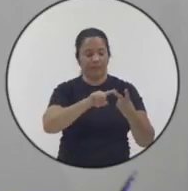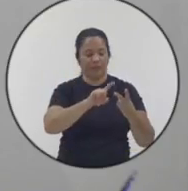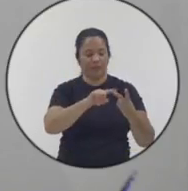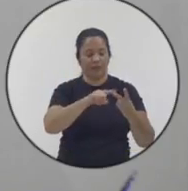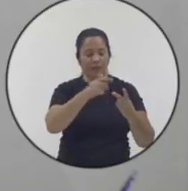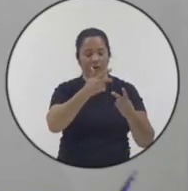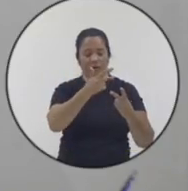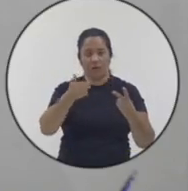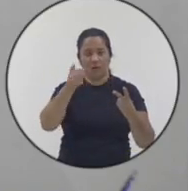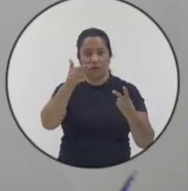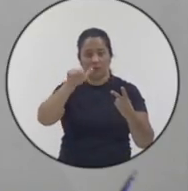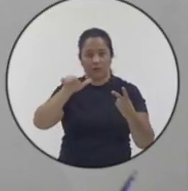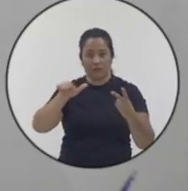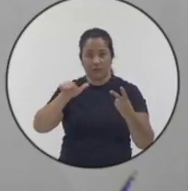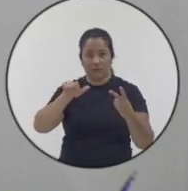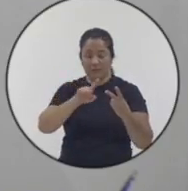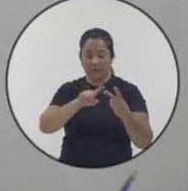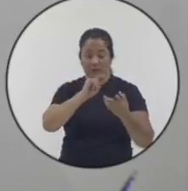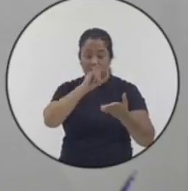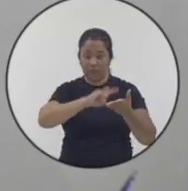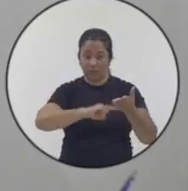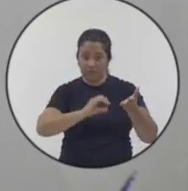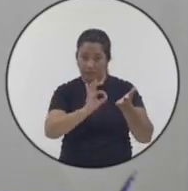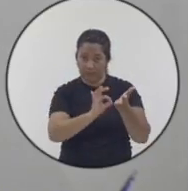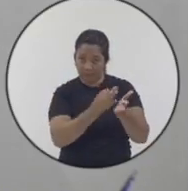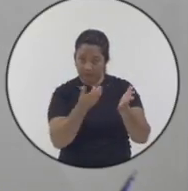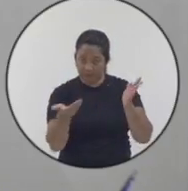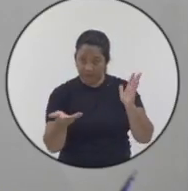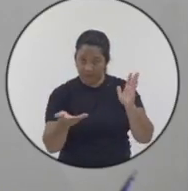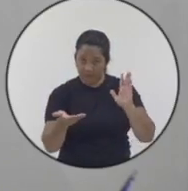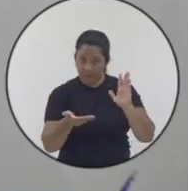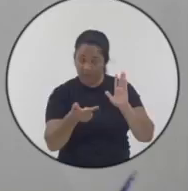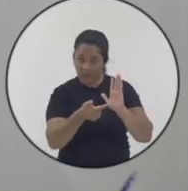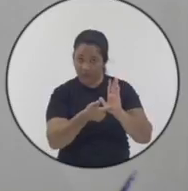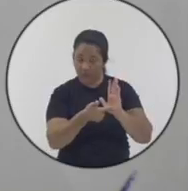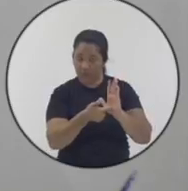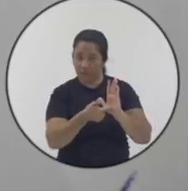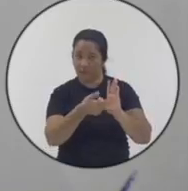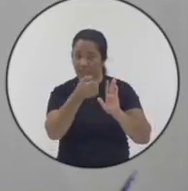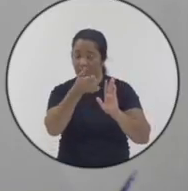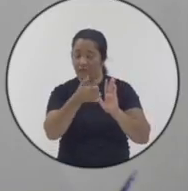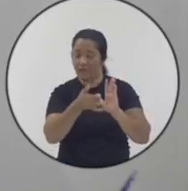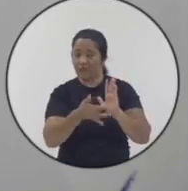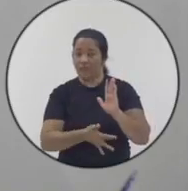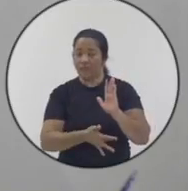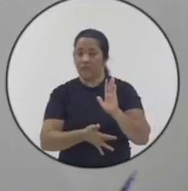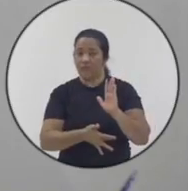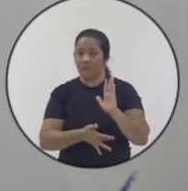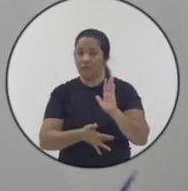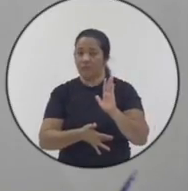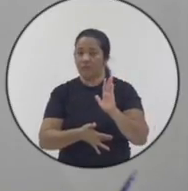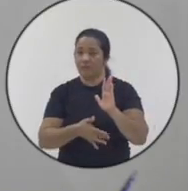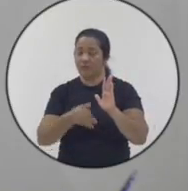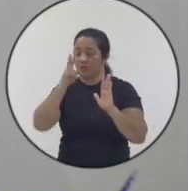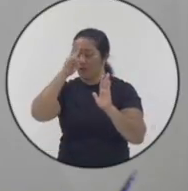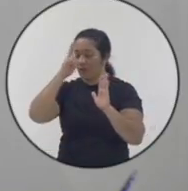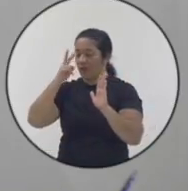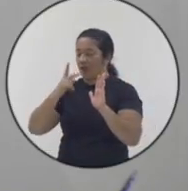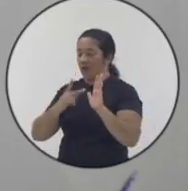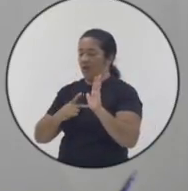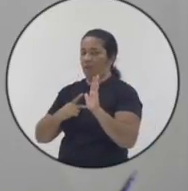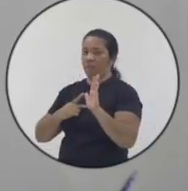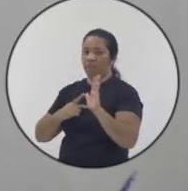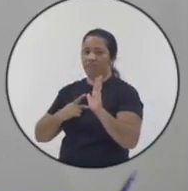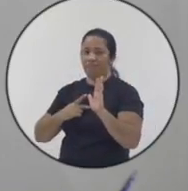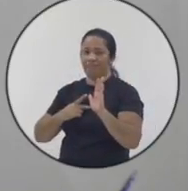muito cara é que essa resolução, ela, de uma forma muito contundente, nos diz sobre a autodeterminação e